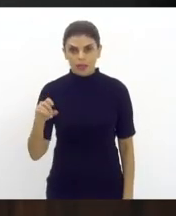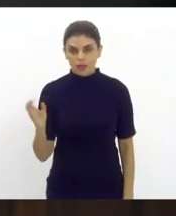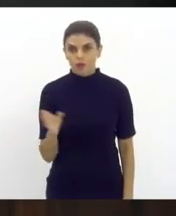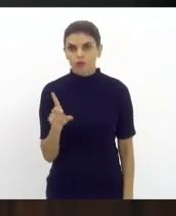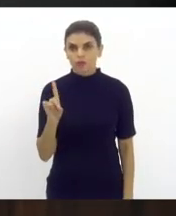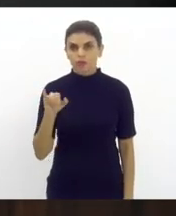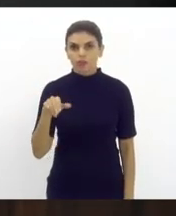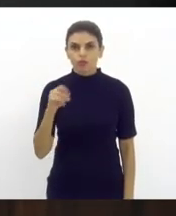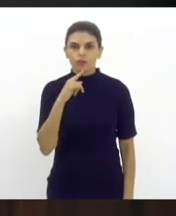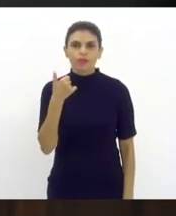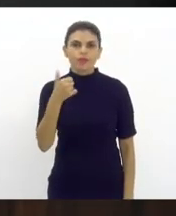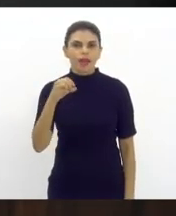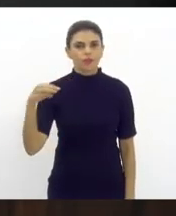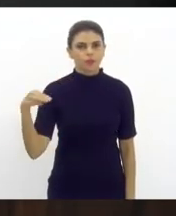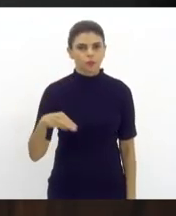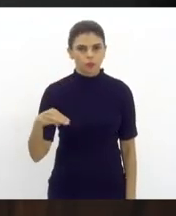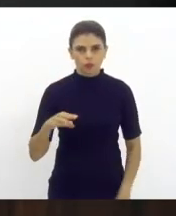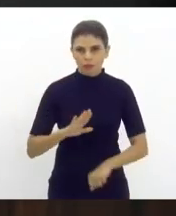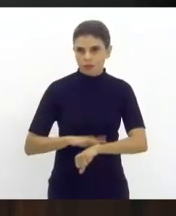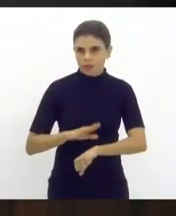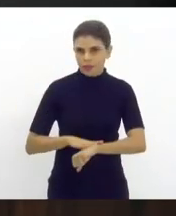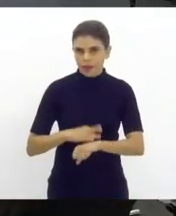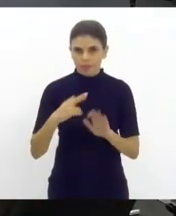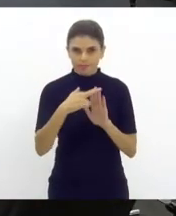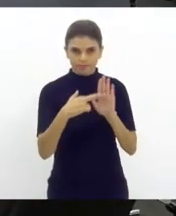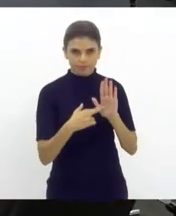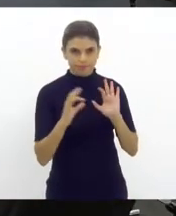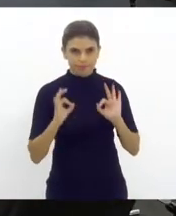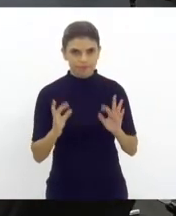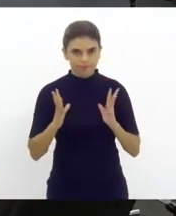de 10 minutos no tempo regimental